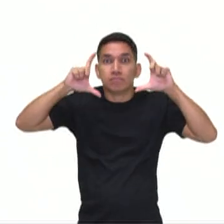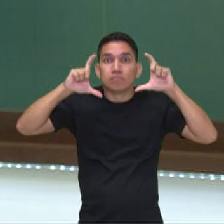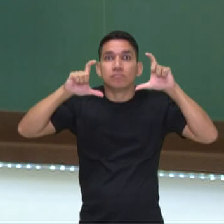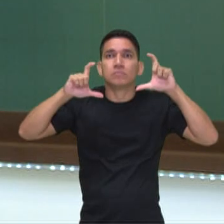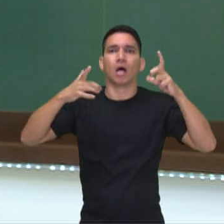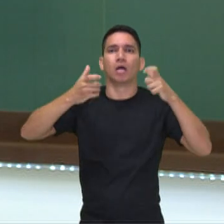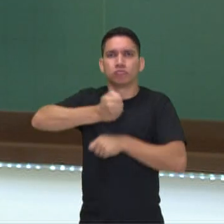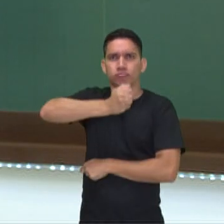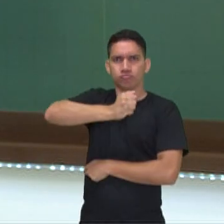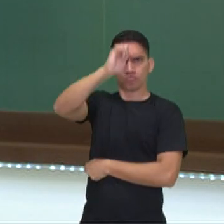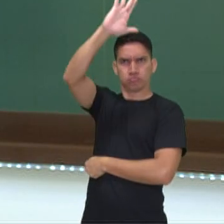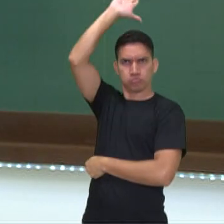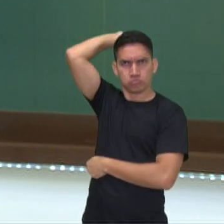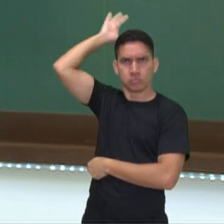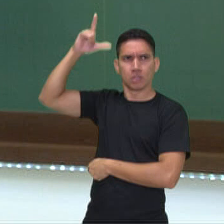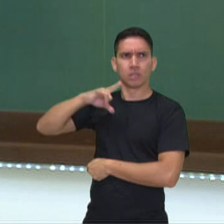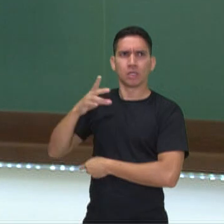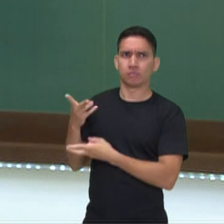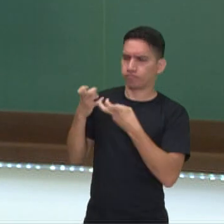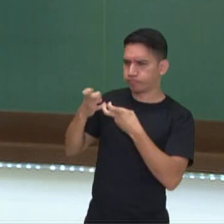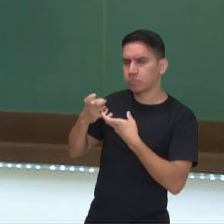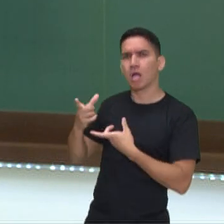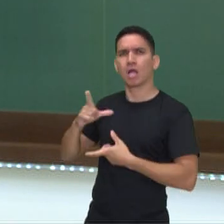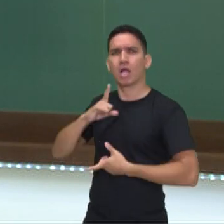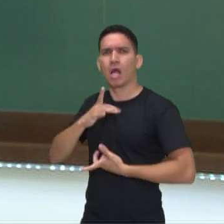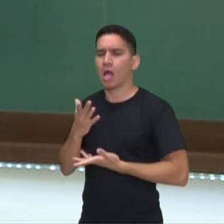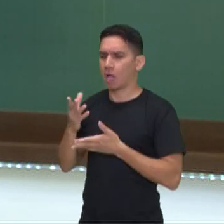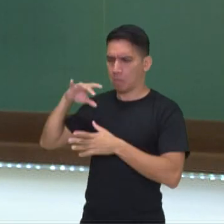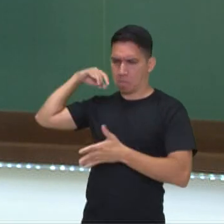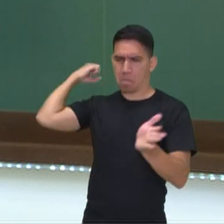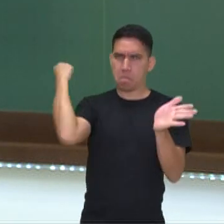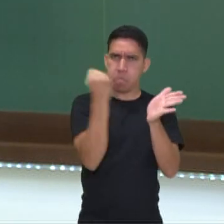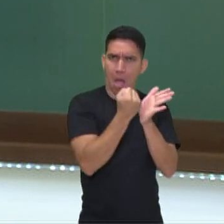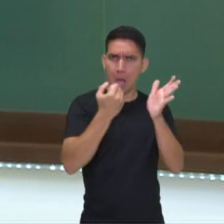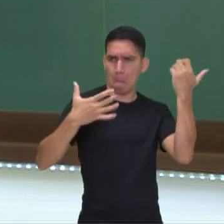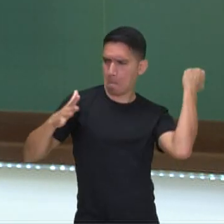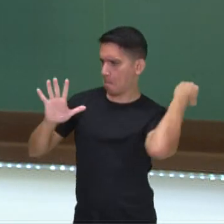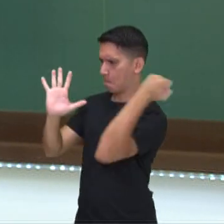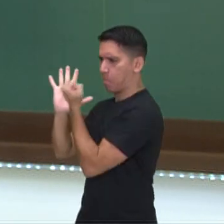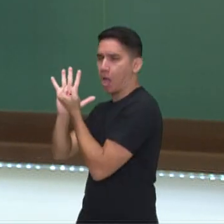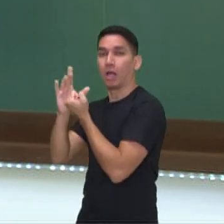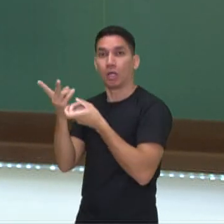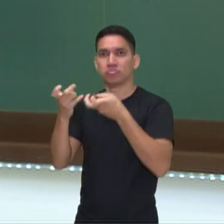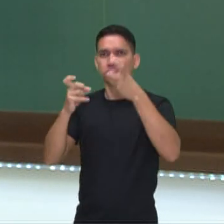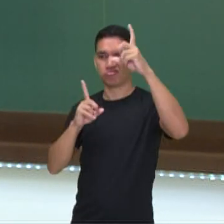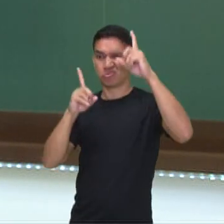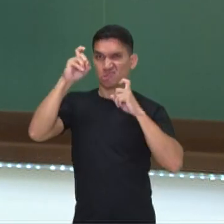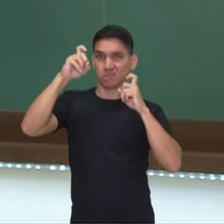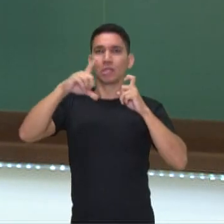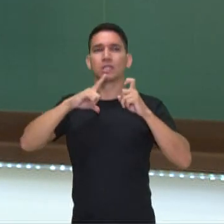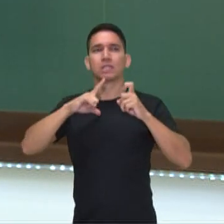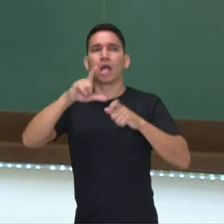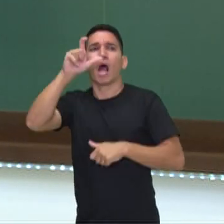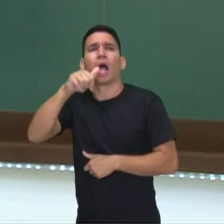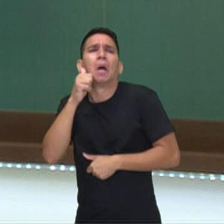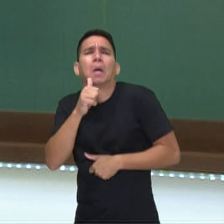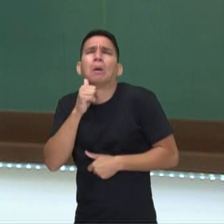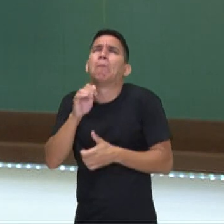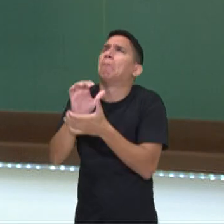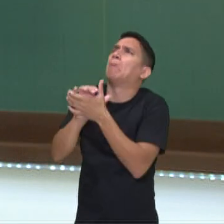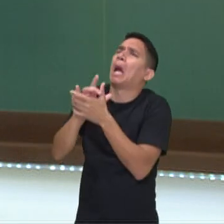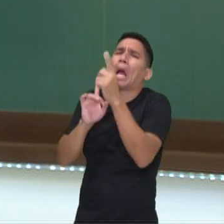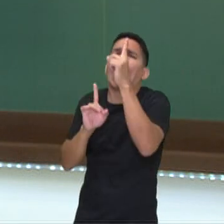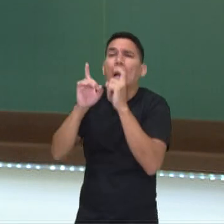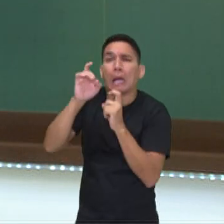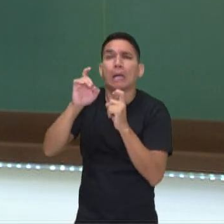a expressão, na hora que está pregando Jesus na cruz, a cara da senhora aqui meio que implorando,